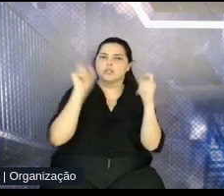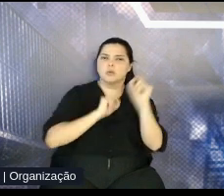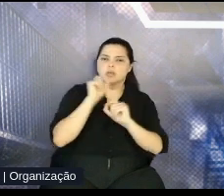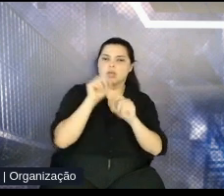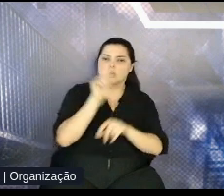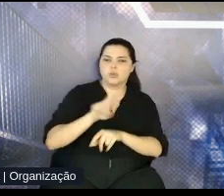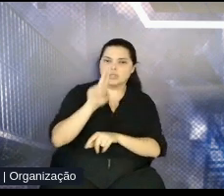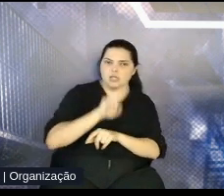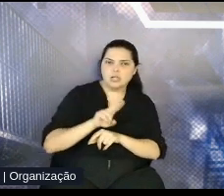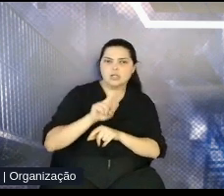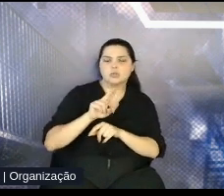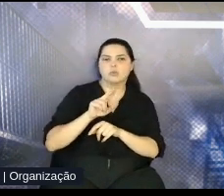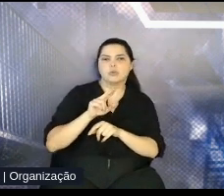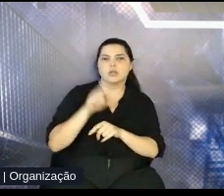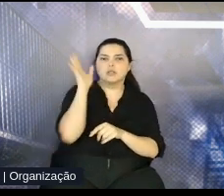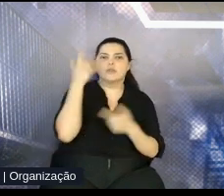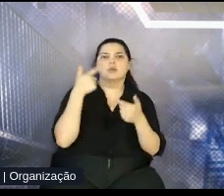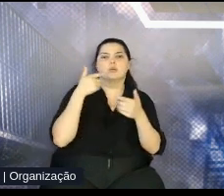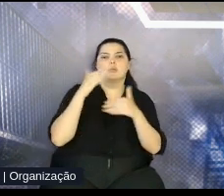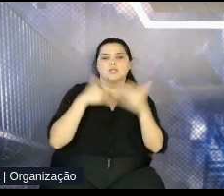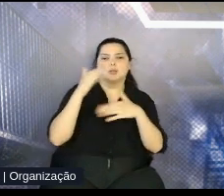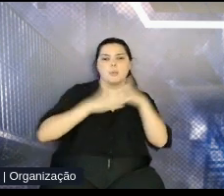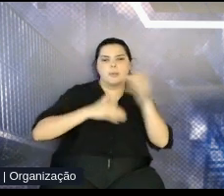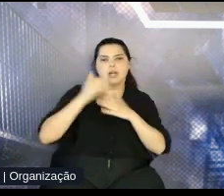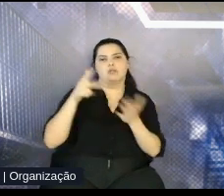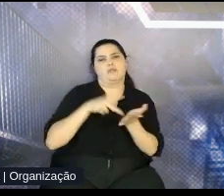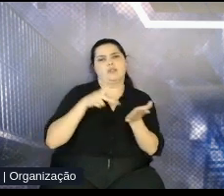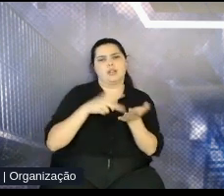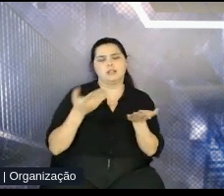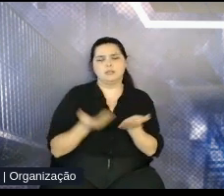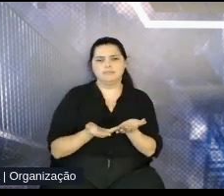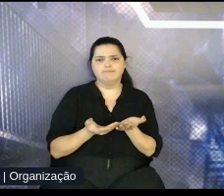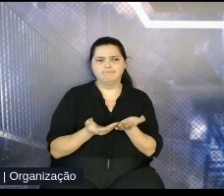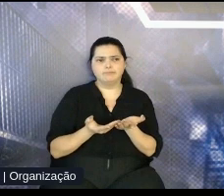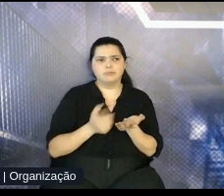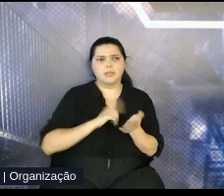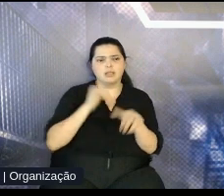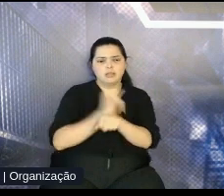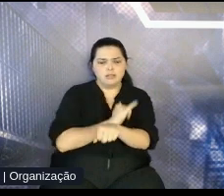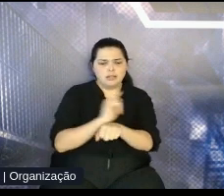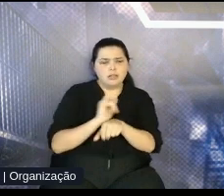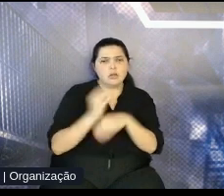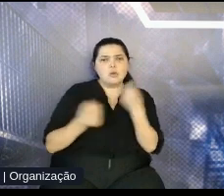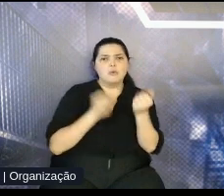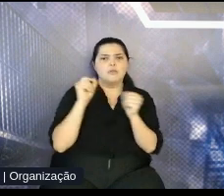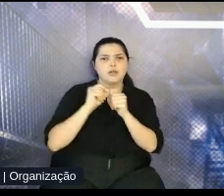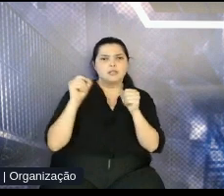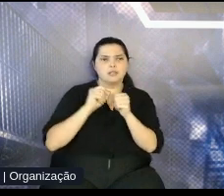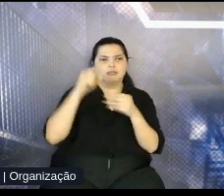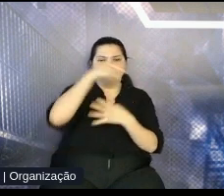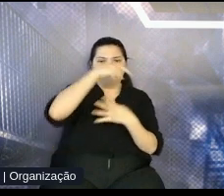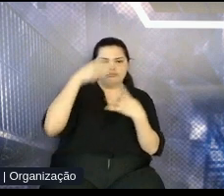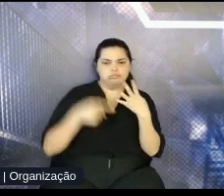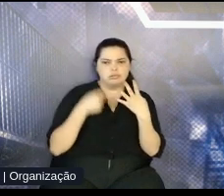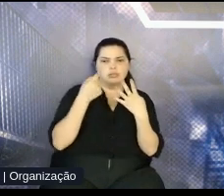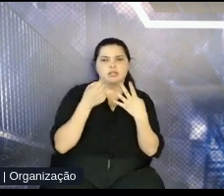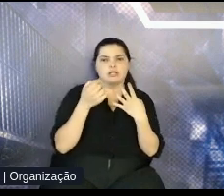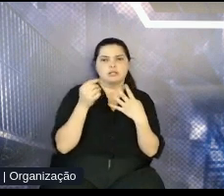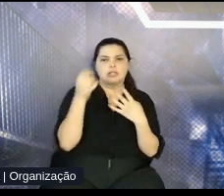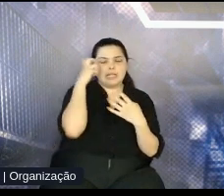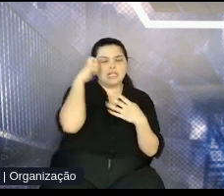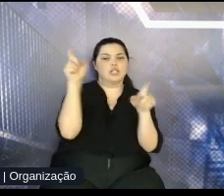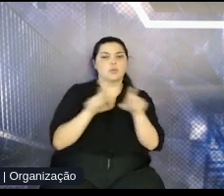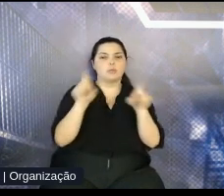ali processos práticos meus, né? E aí a gente tem várias estratégias de como a gente consegue estar utilizando essa inteligência